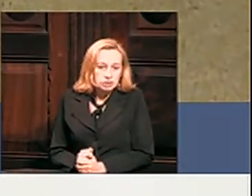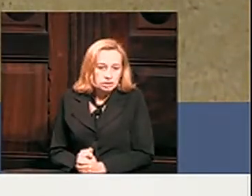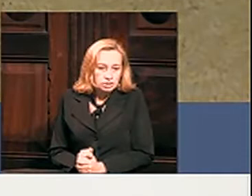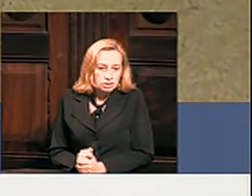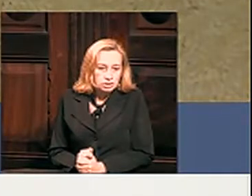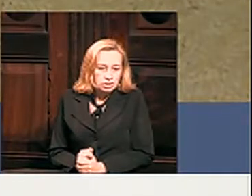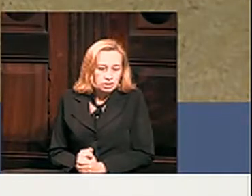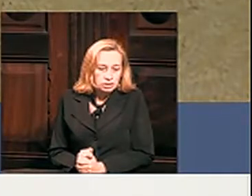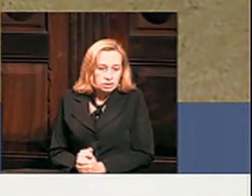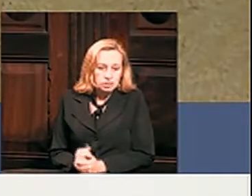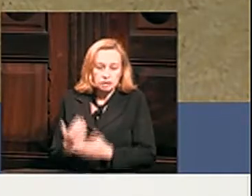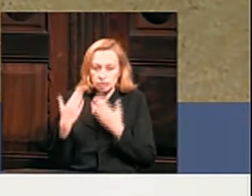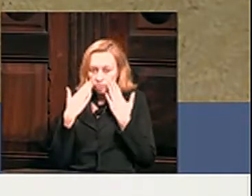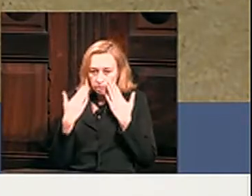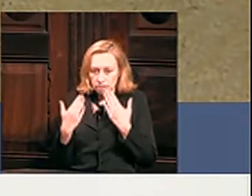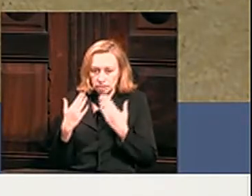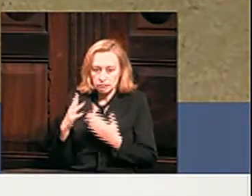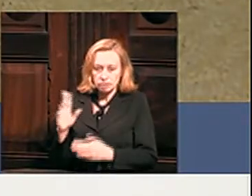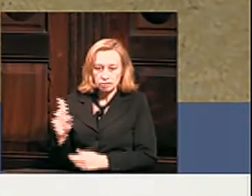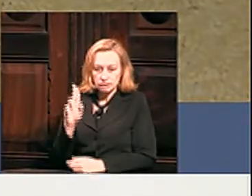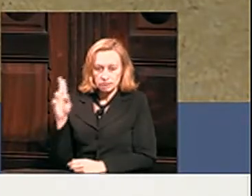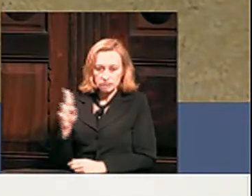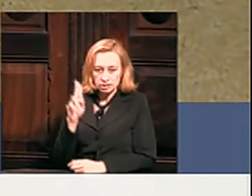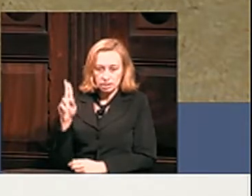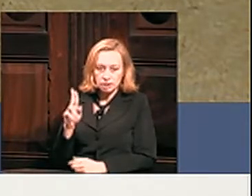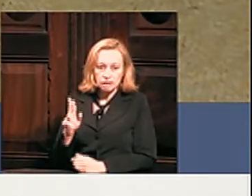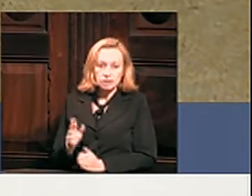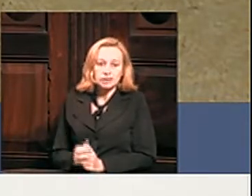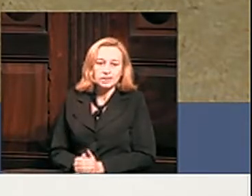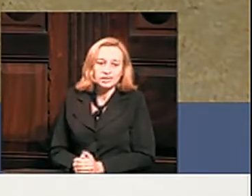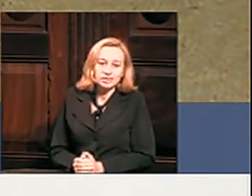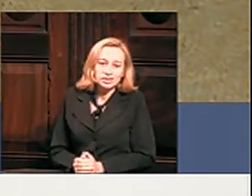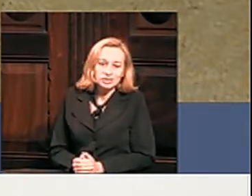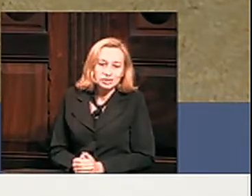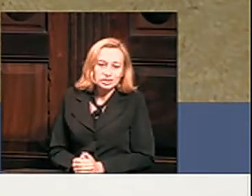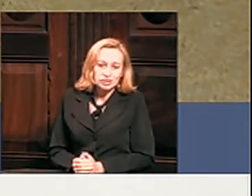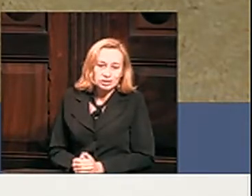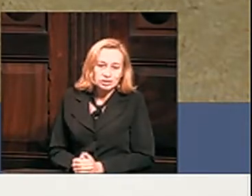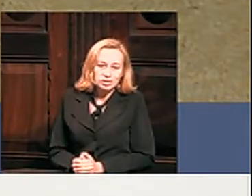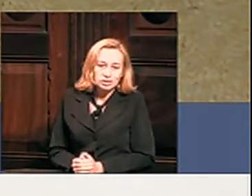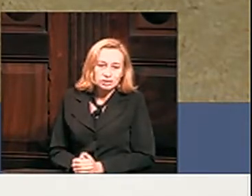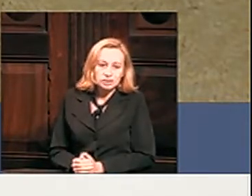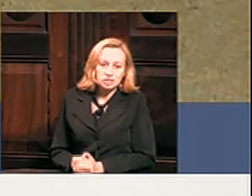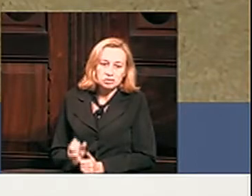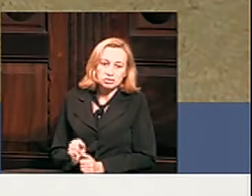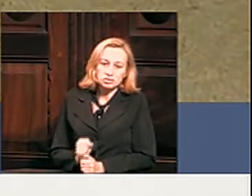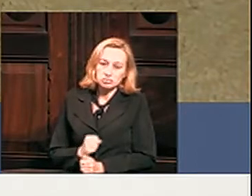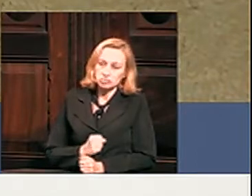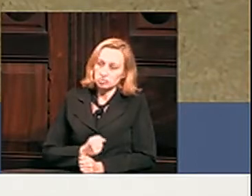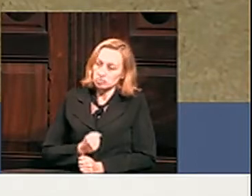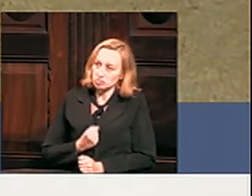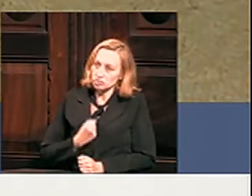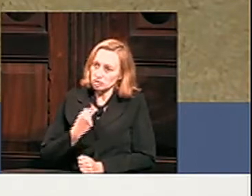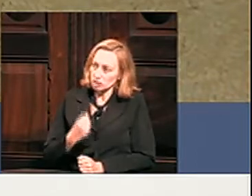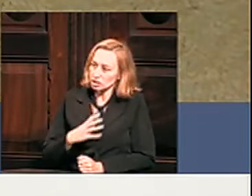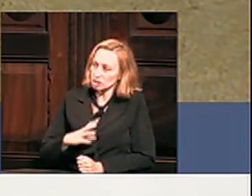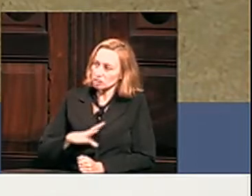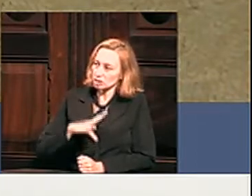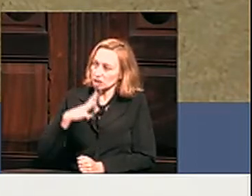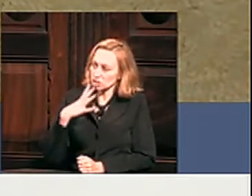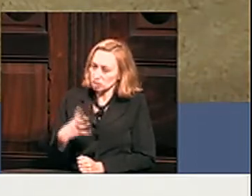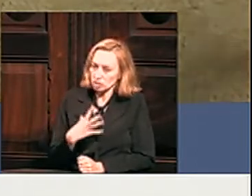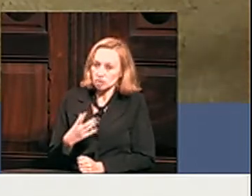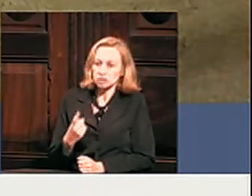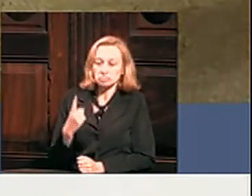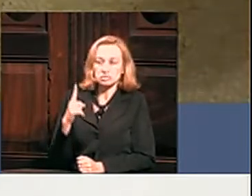Os representantes dessa universidade têm sido combativos, guerreiros, a cada momento